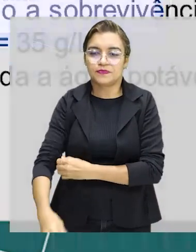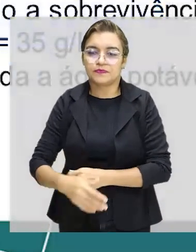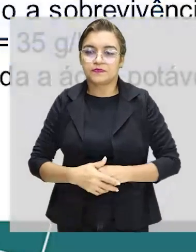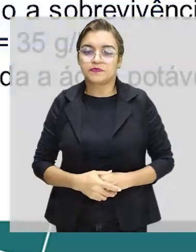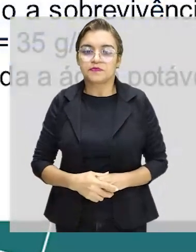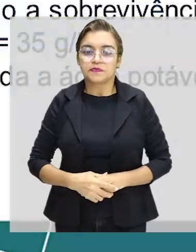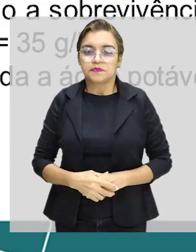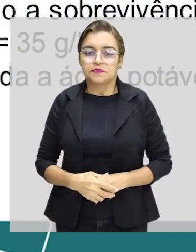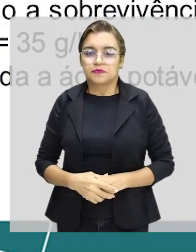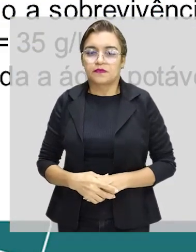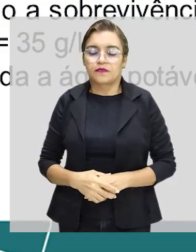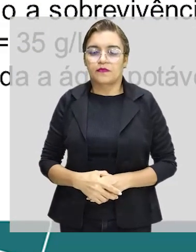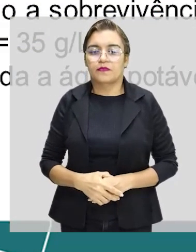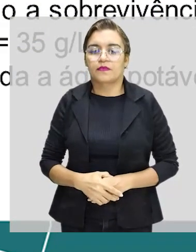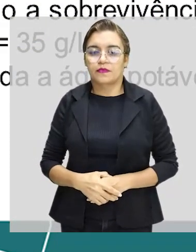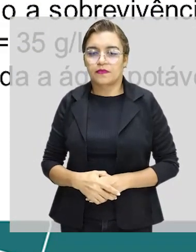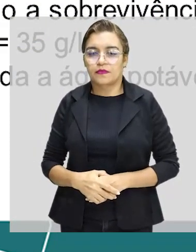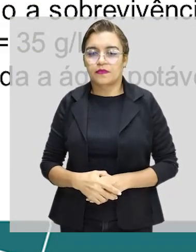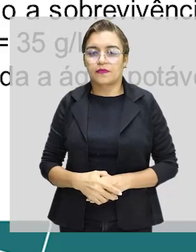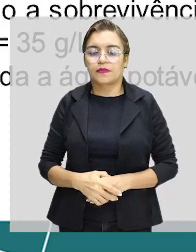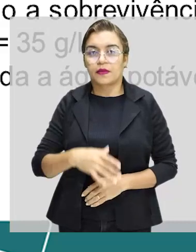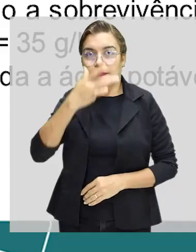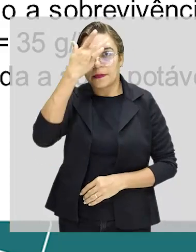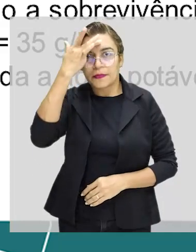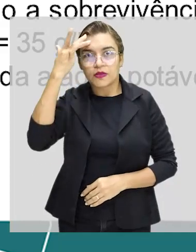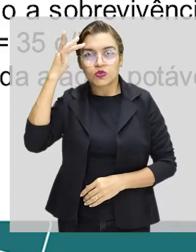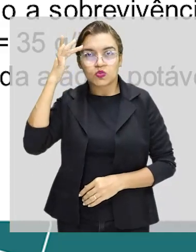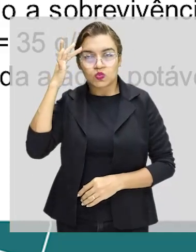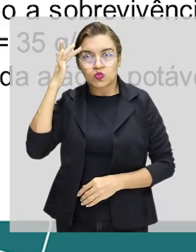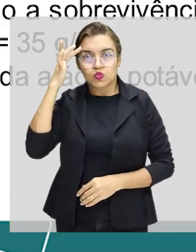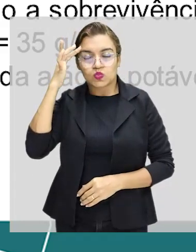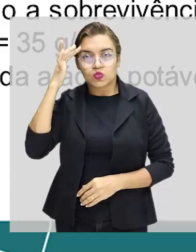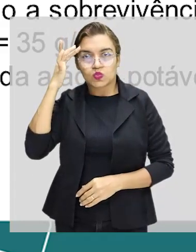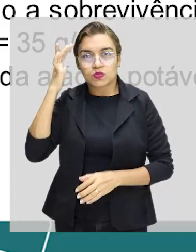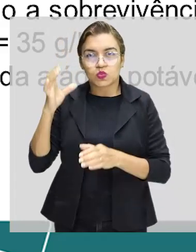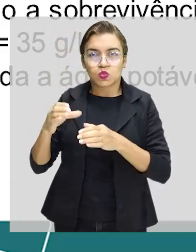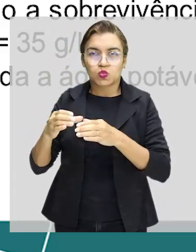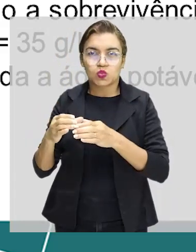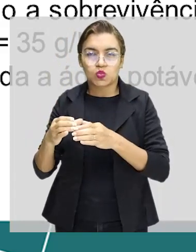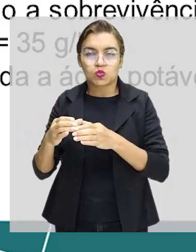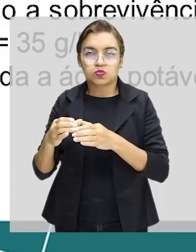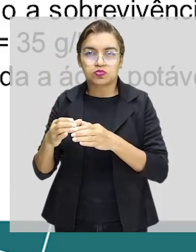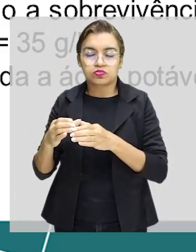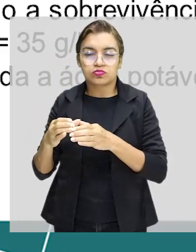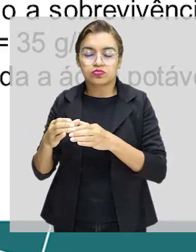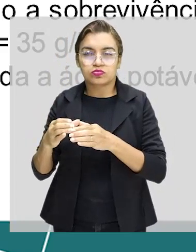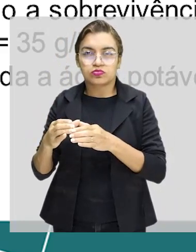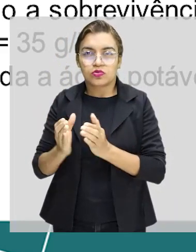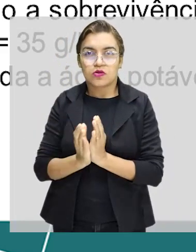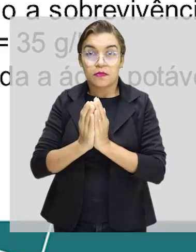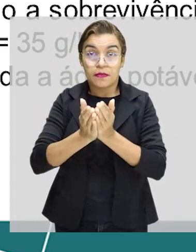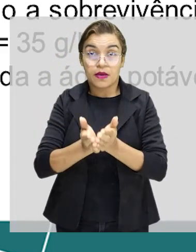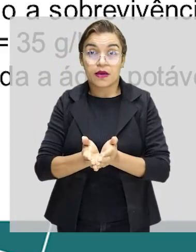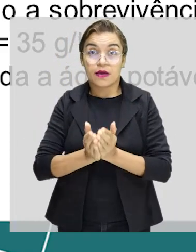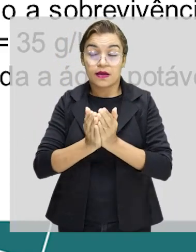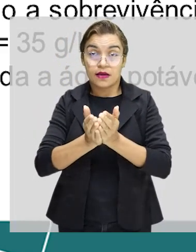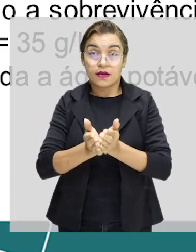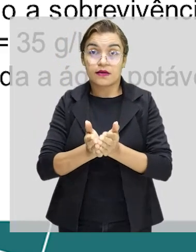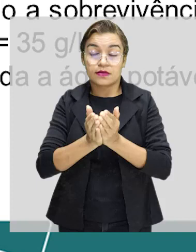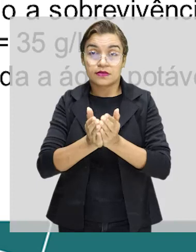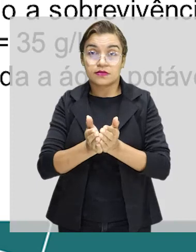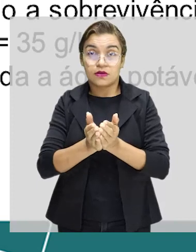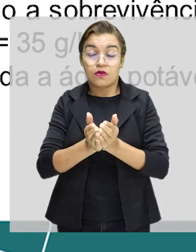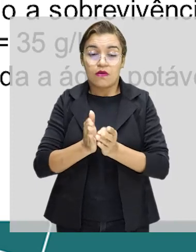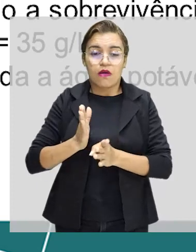uma questão. Um grupo de pessoas em uma embarcação ficou à deriva em alto mar. Após